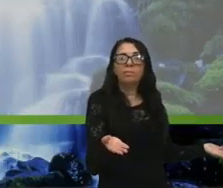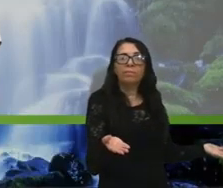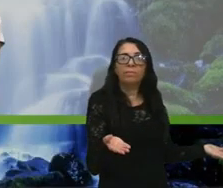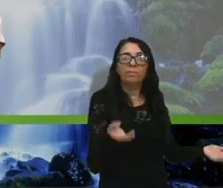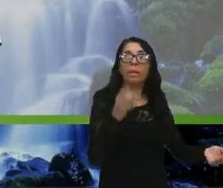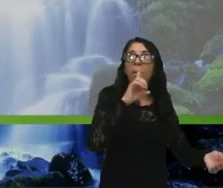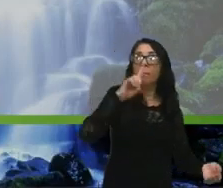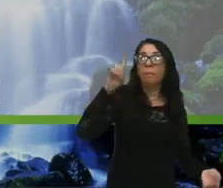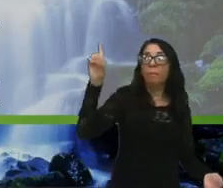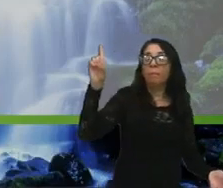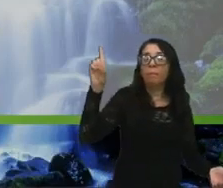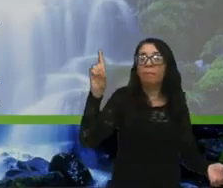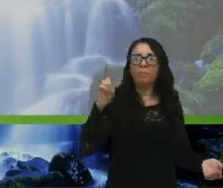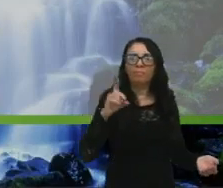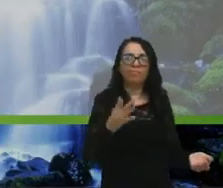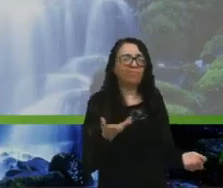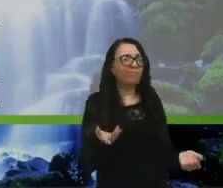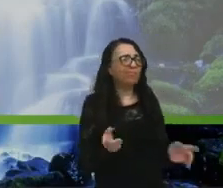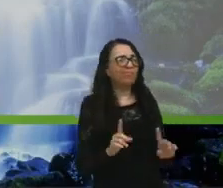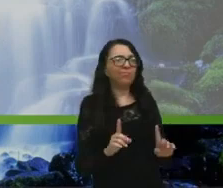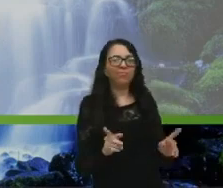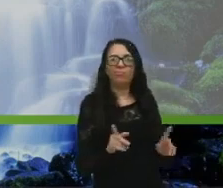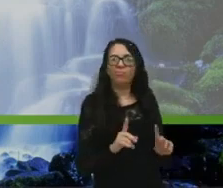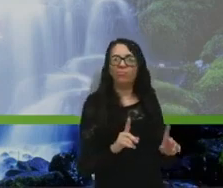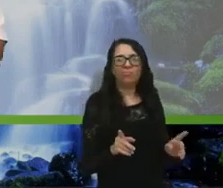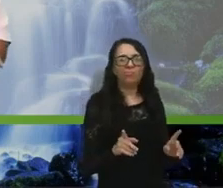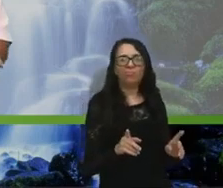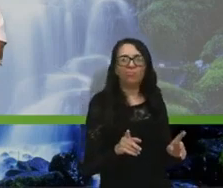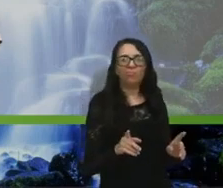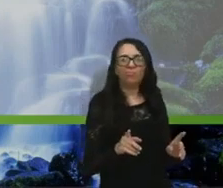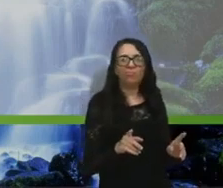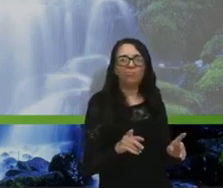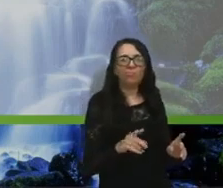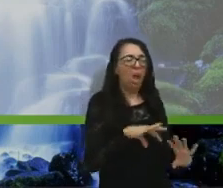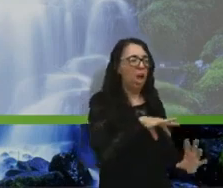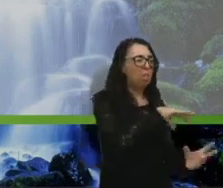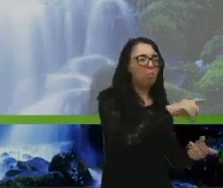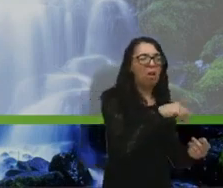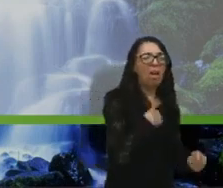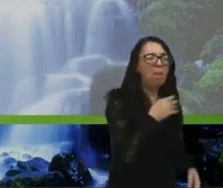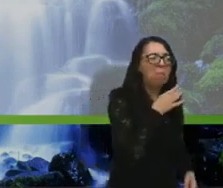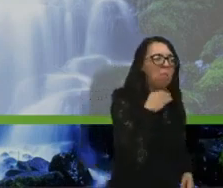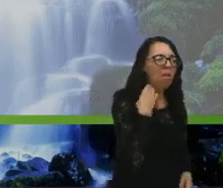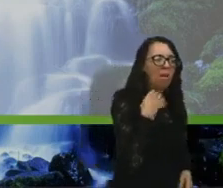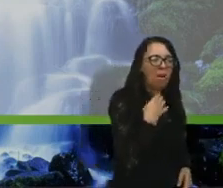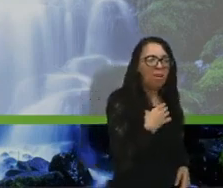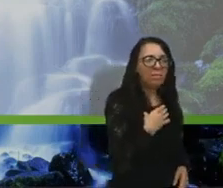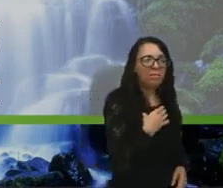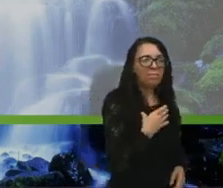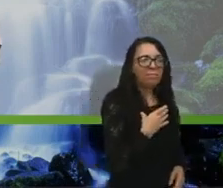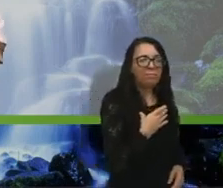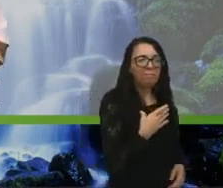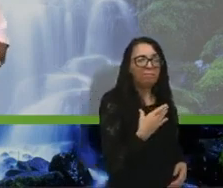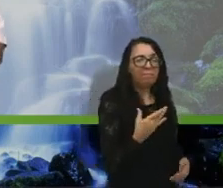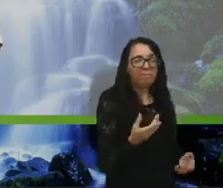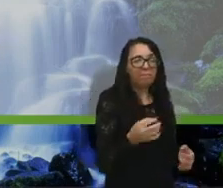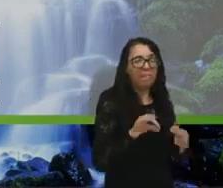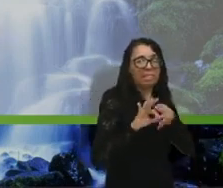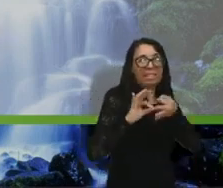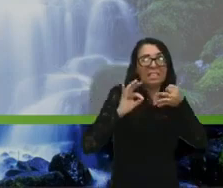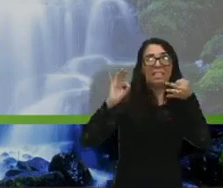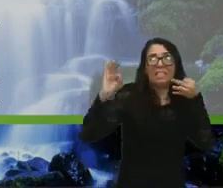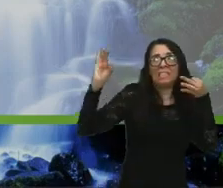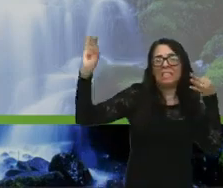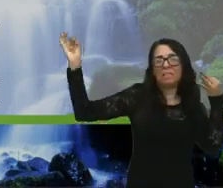Dr. Sede disse certa vez que quando as pessoas oram pedindo para Deus coisas, bens materiais, e